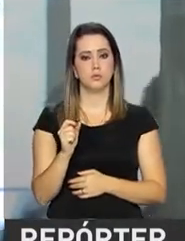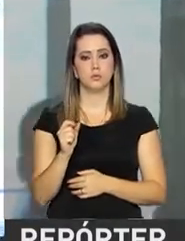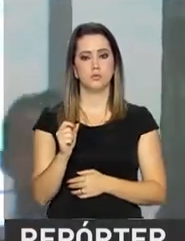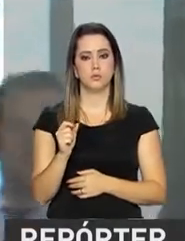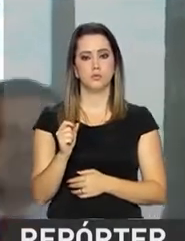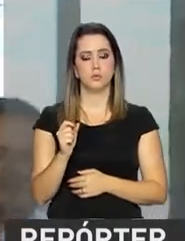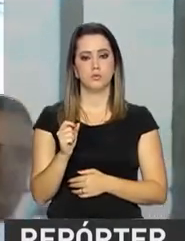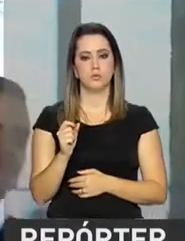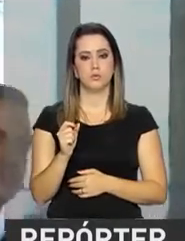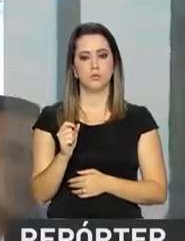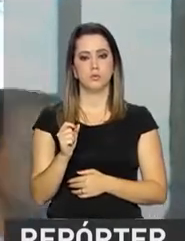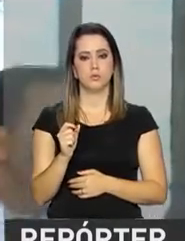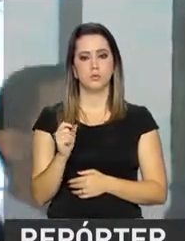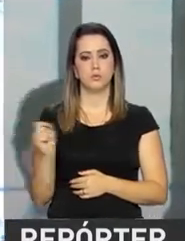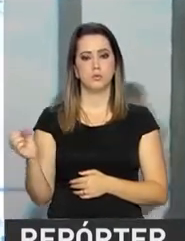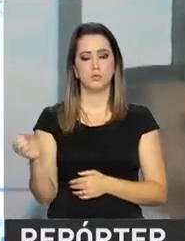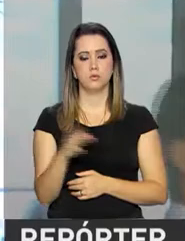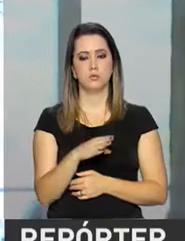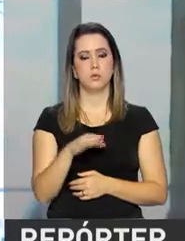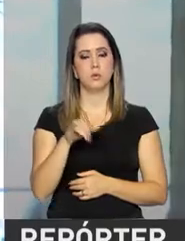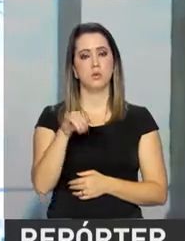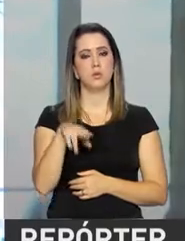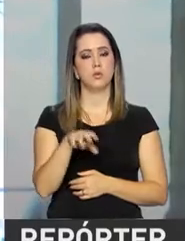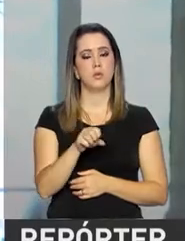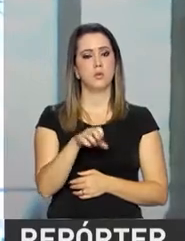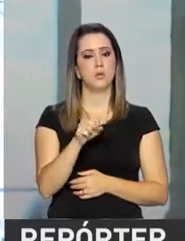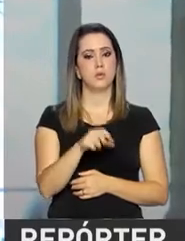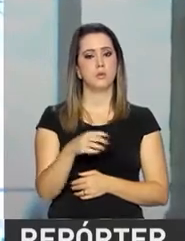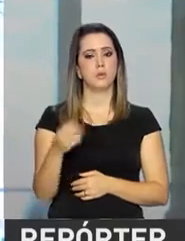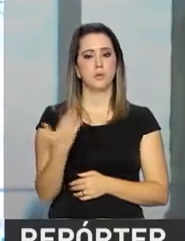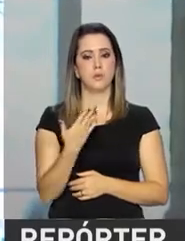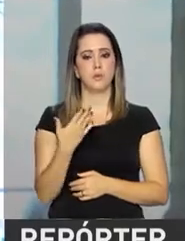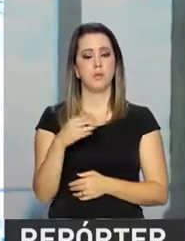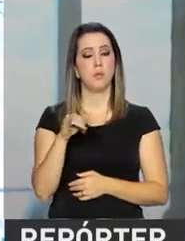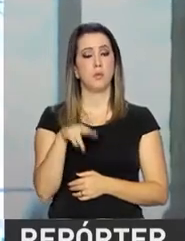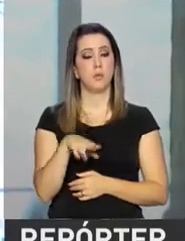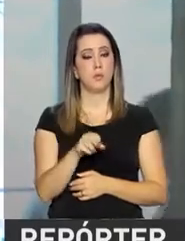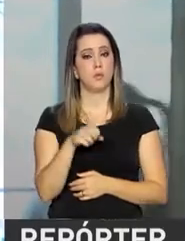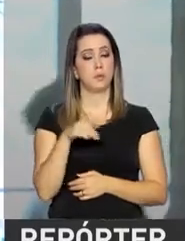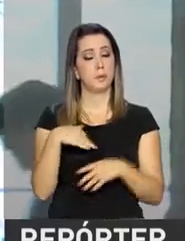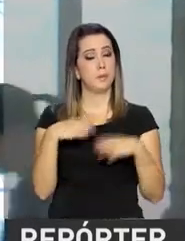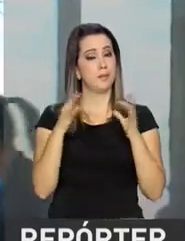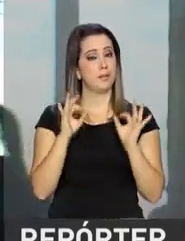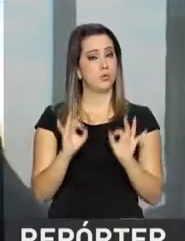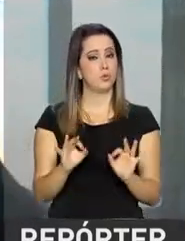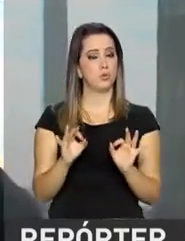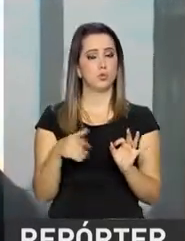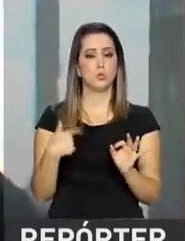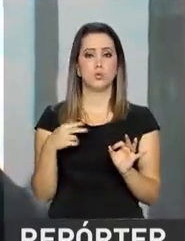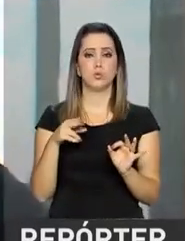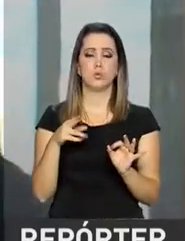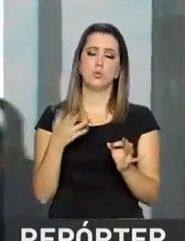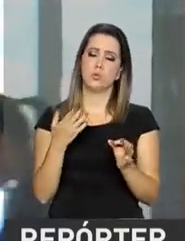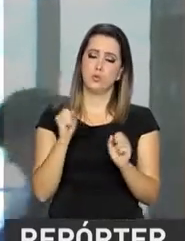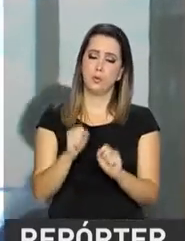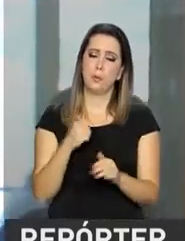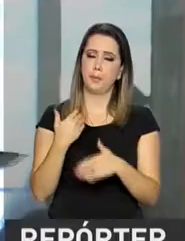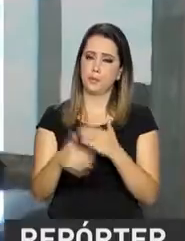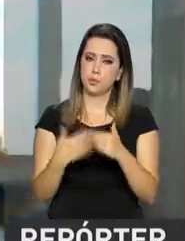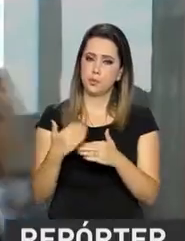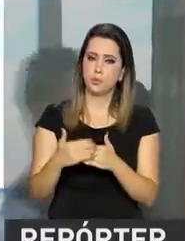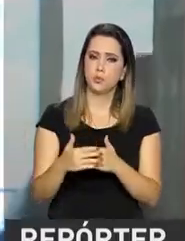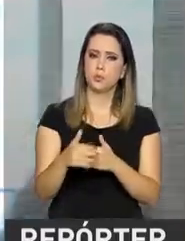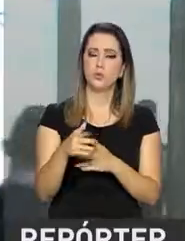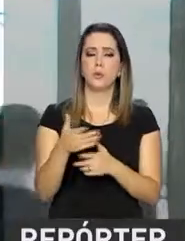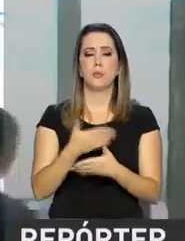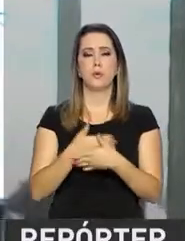como uma nova Previdência brasileira, uma previdência que seja mais justa e que não inviabilize